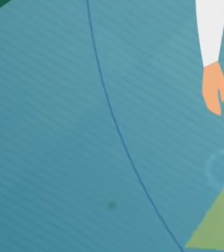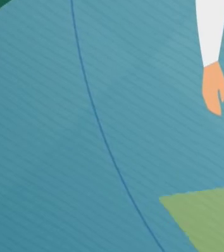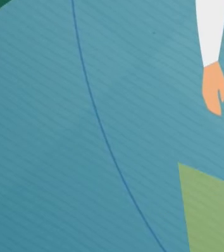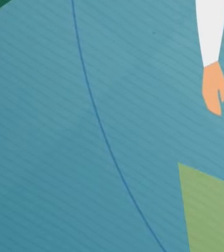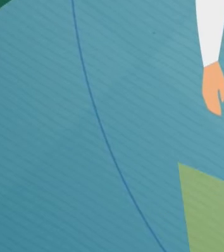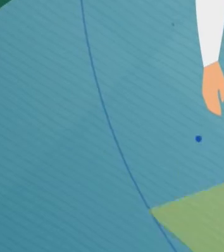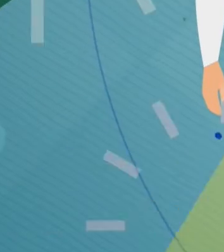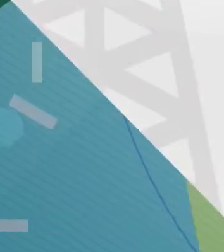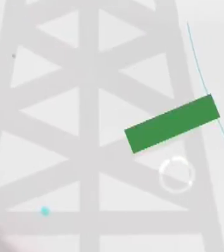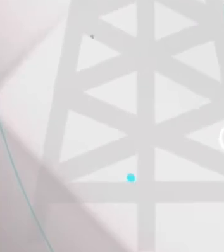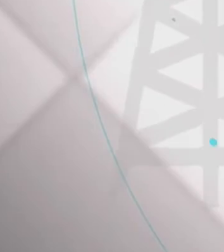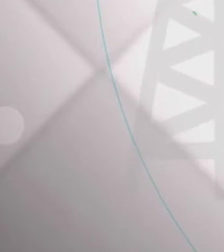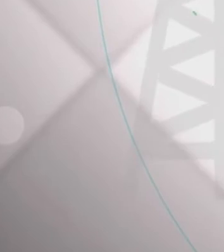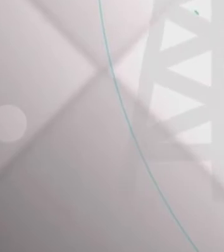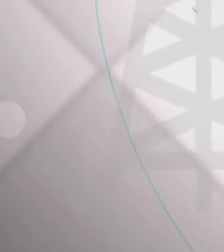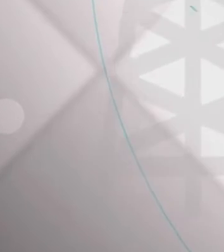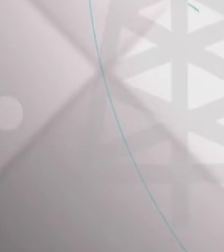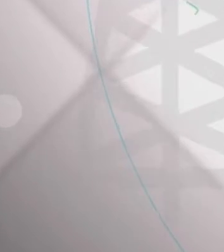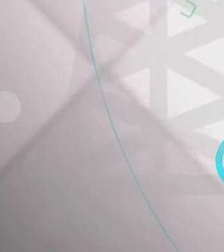E aí